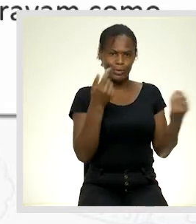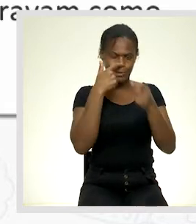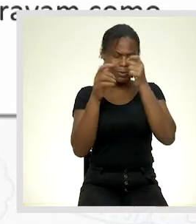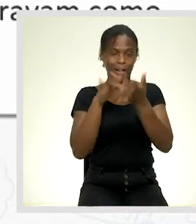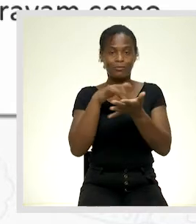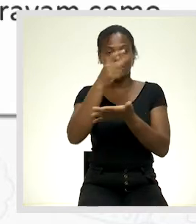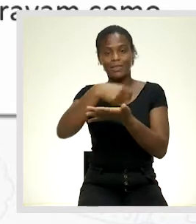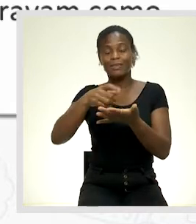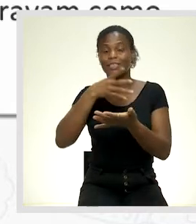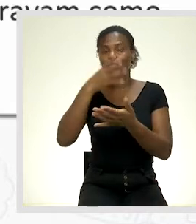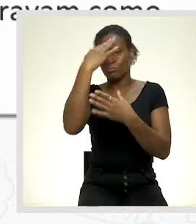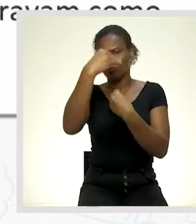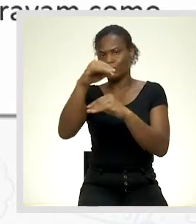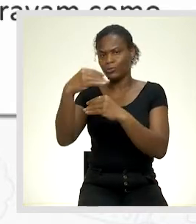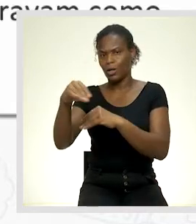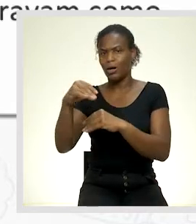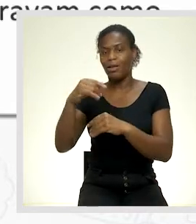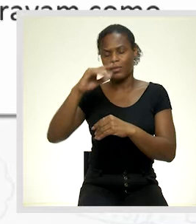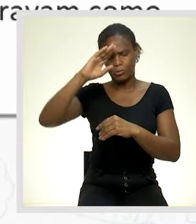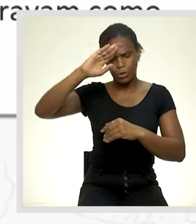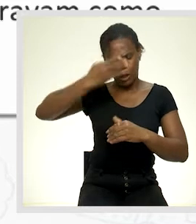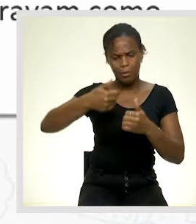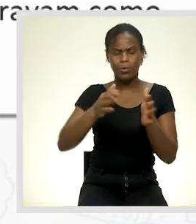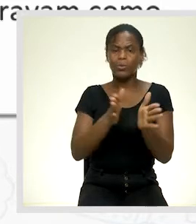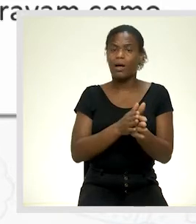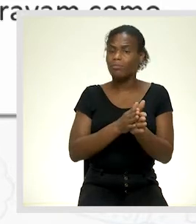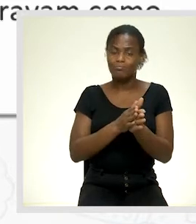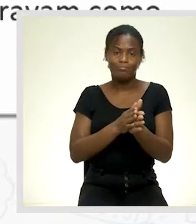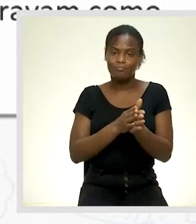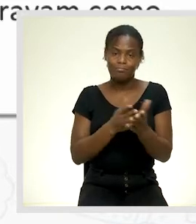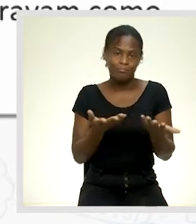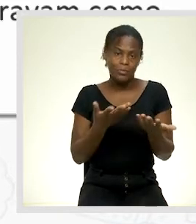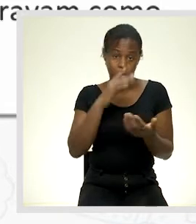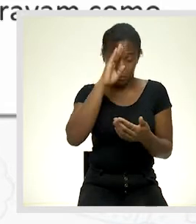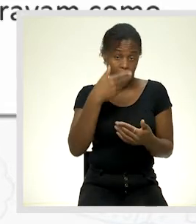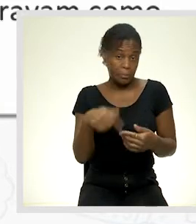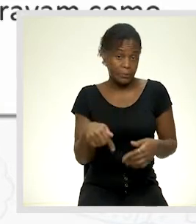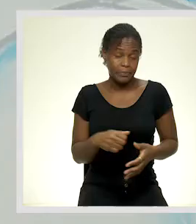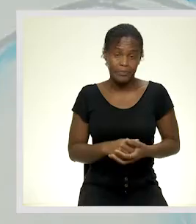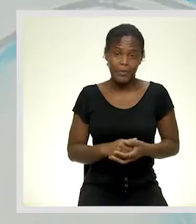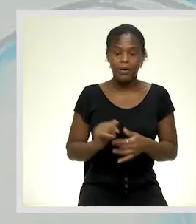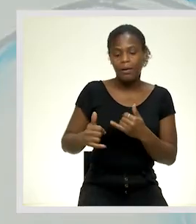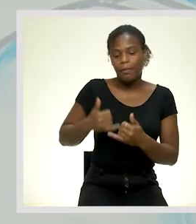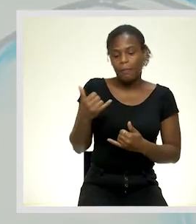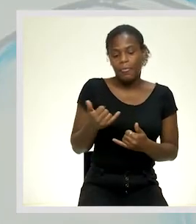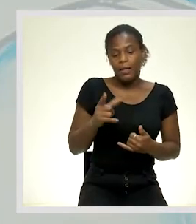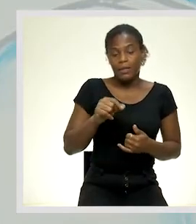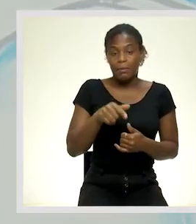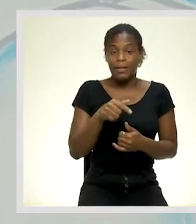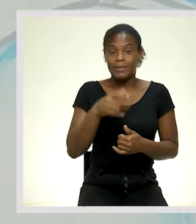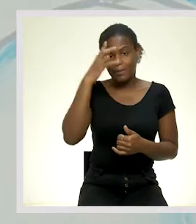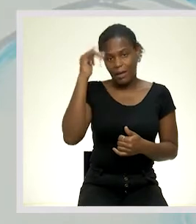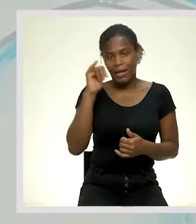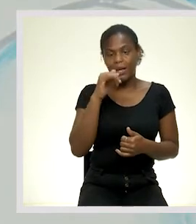o consideravam como um mestre detentor de uma autoridade indiscutível. E